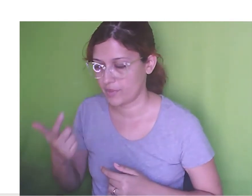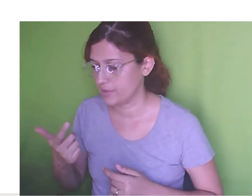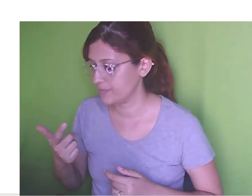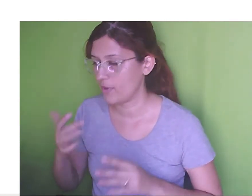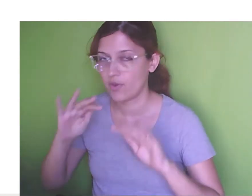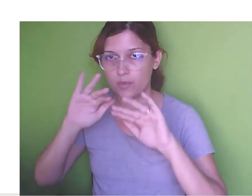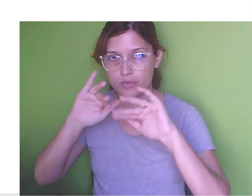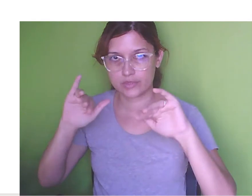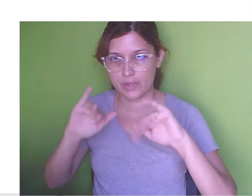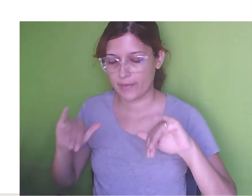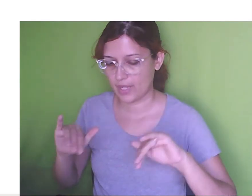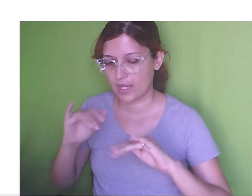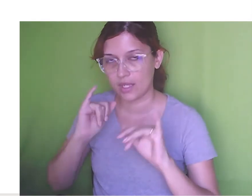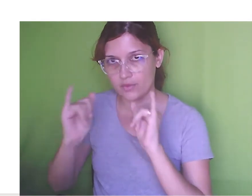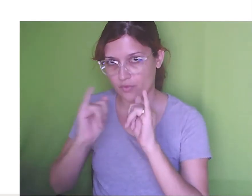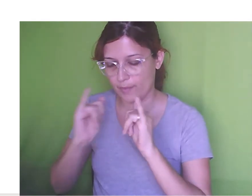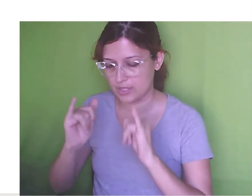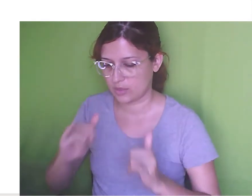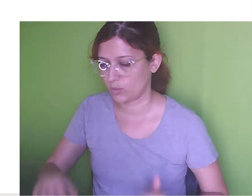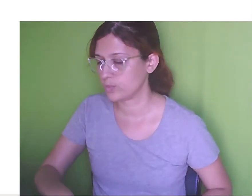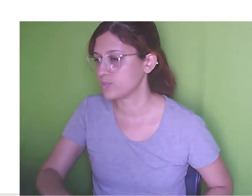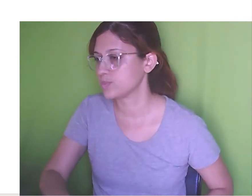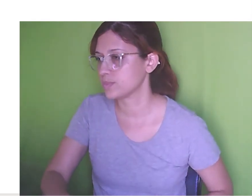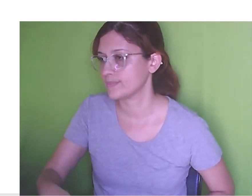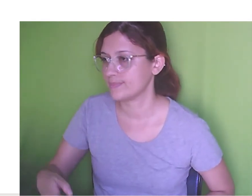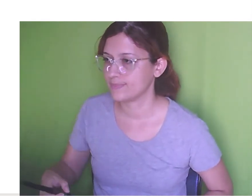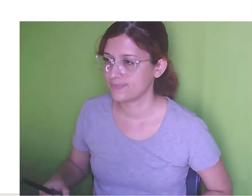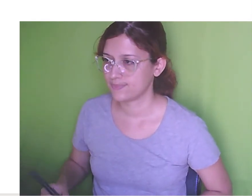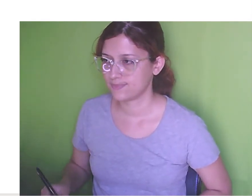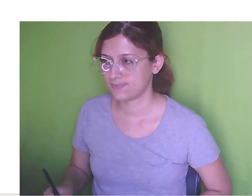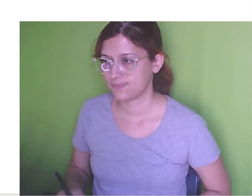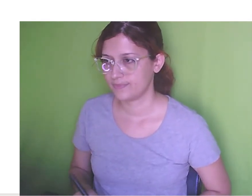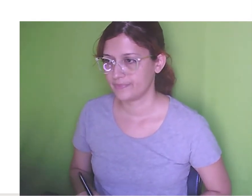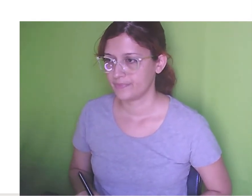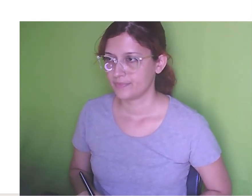Então vamos ver. Vou separar as informações.